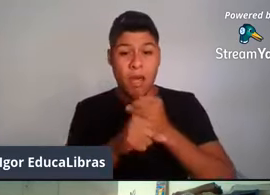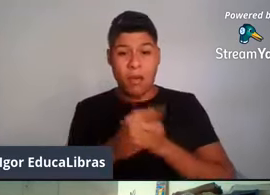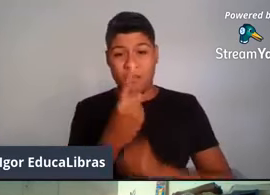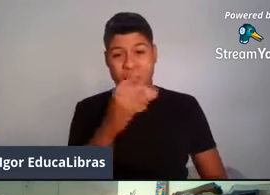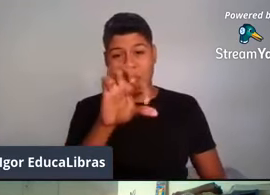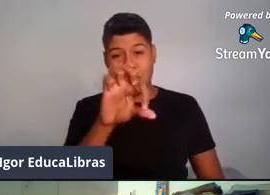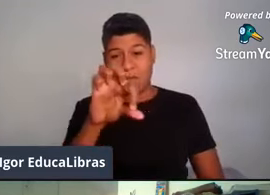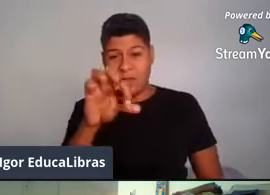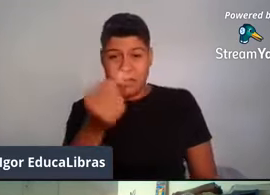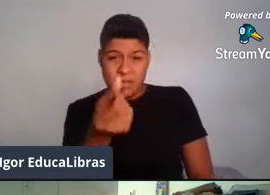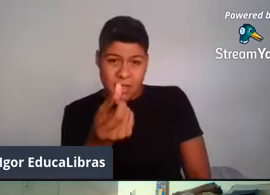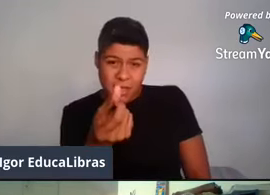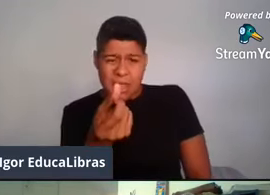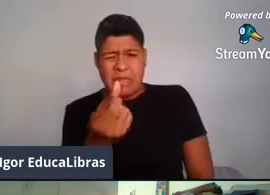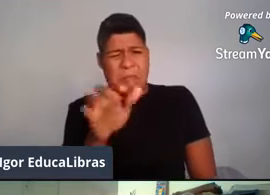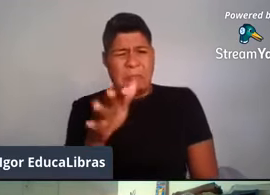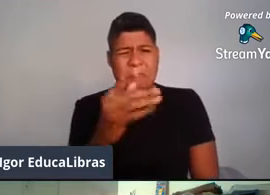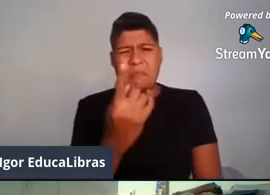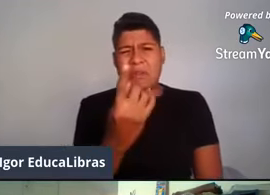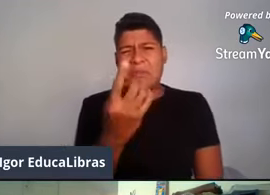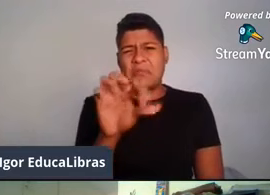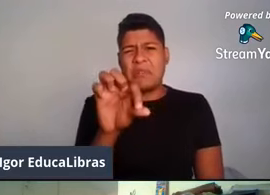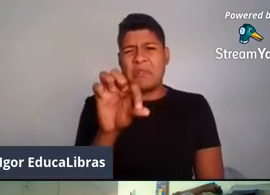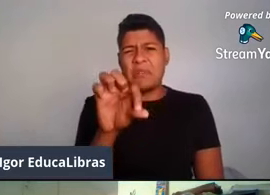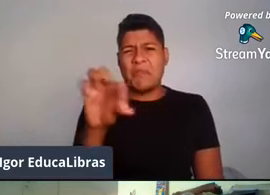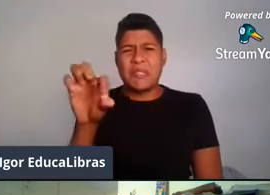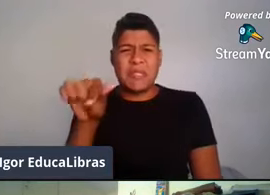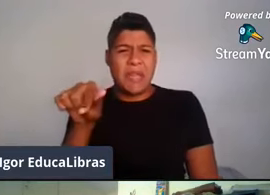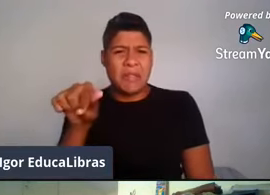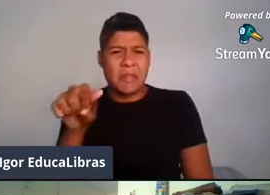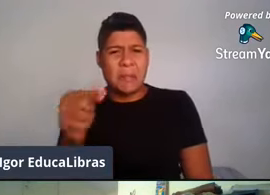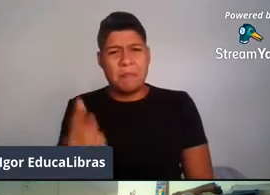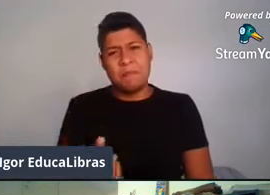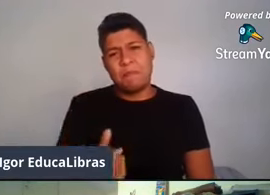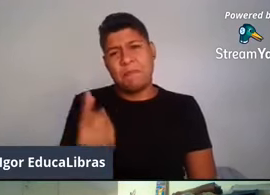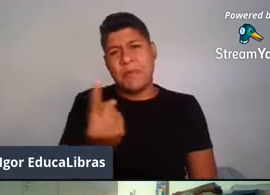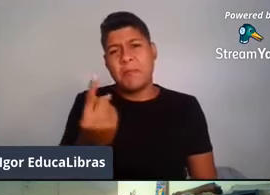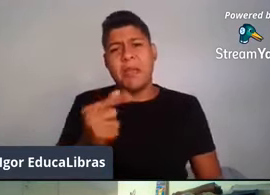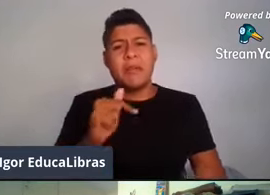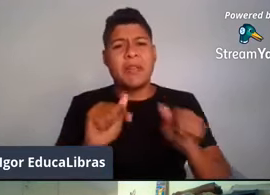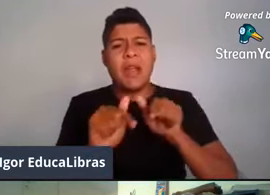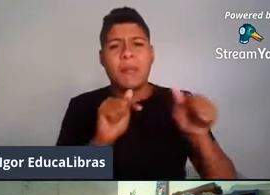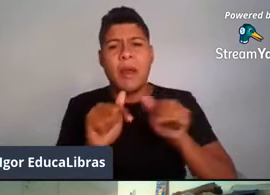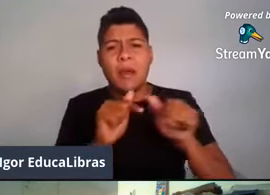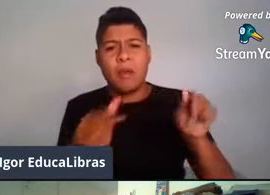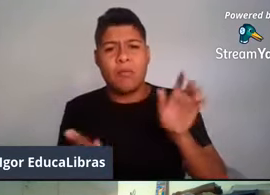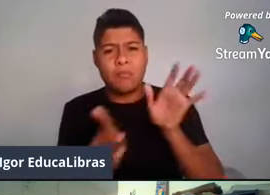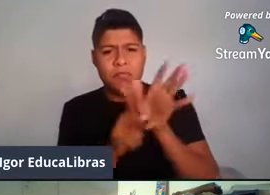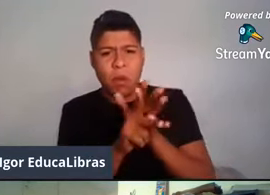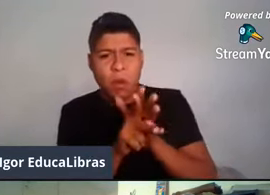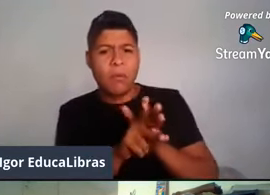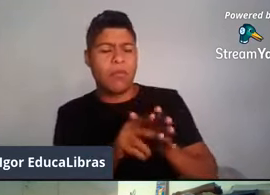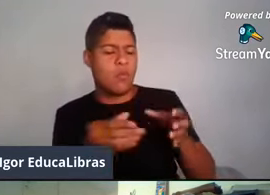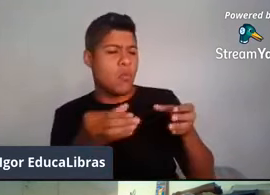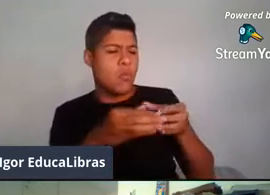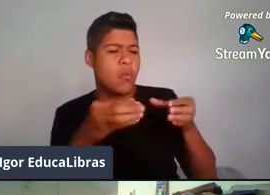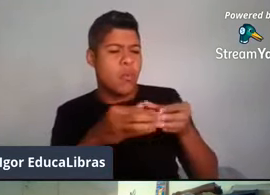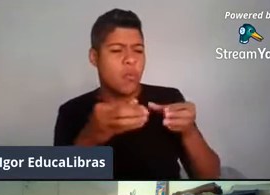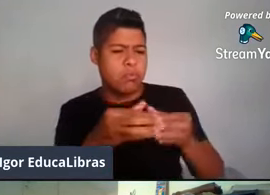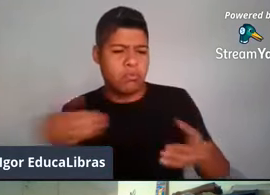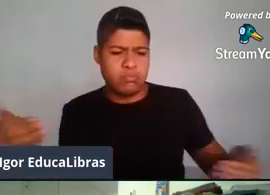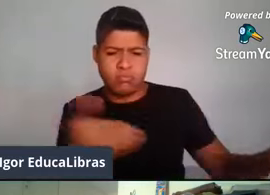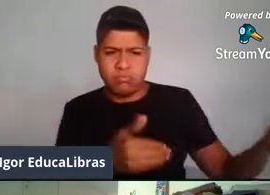96, 97. Fui primeiro trabalhar, a convite do Procurador-Geral, num grupo de atuação